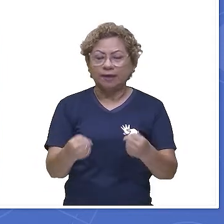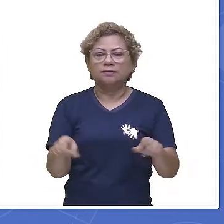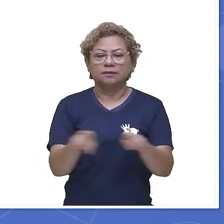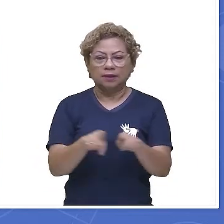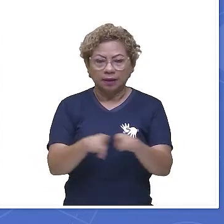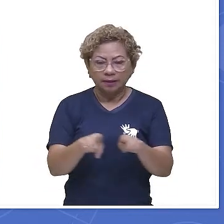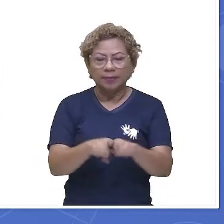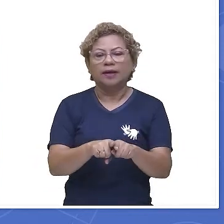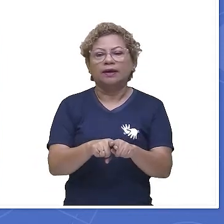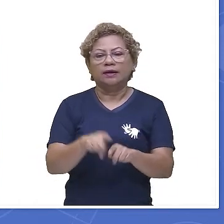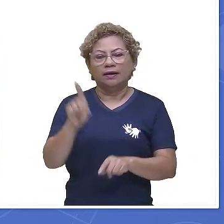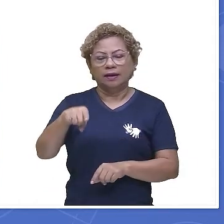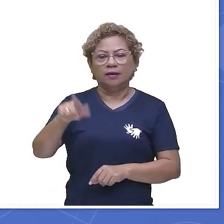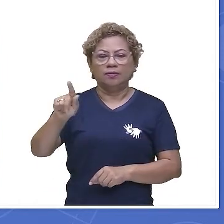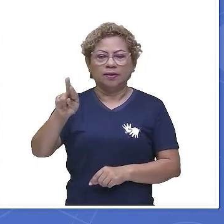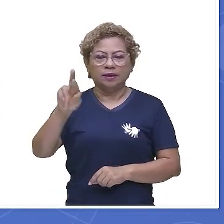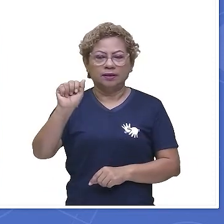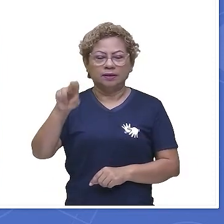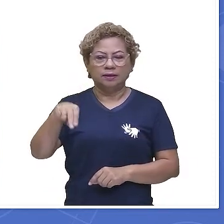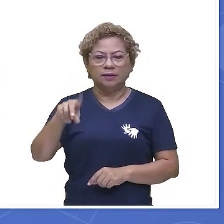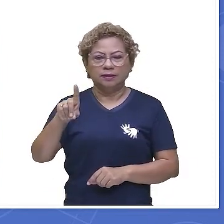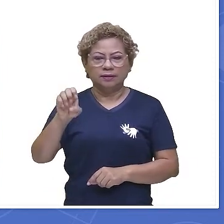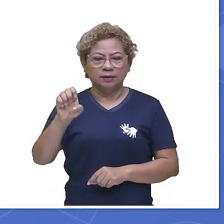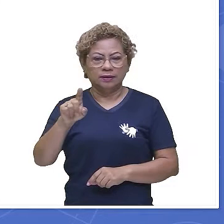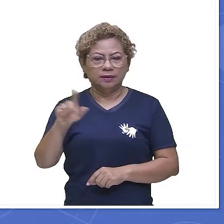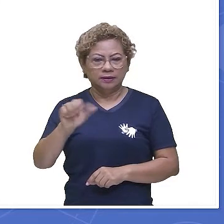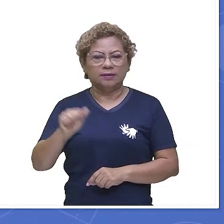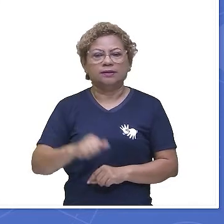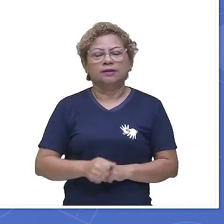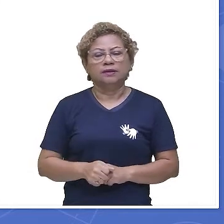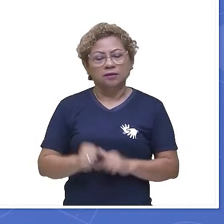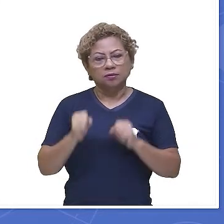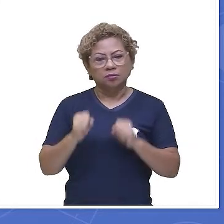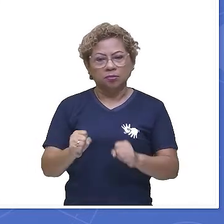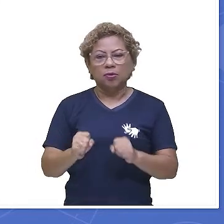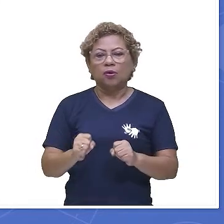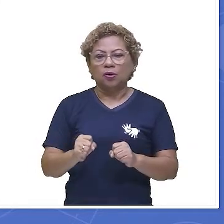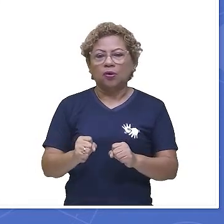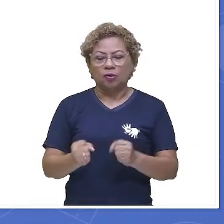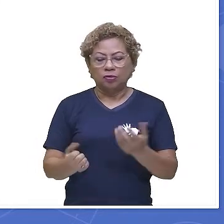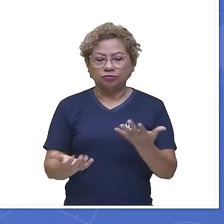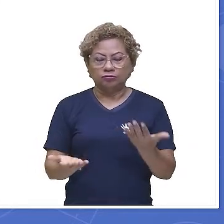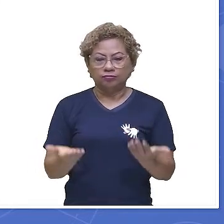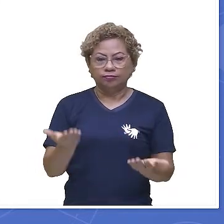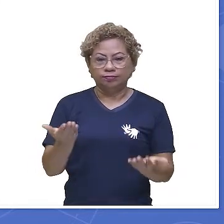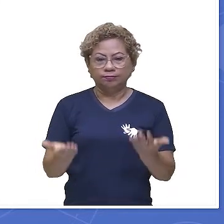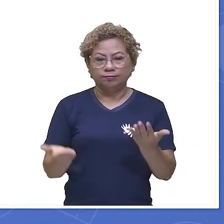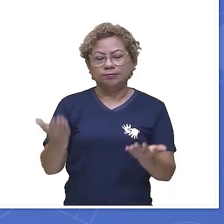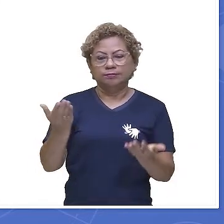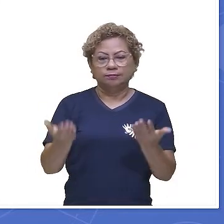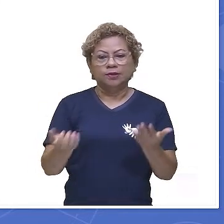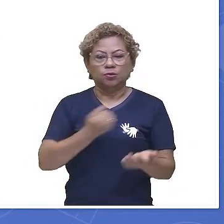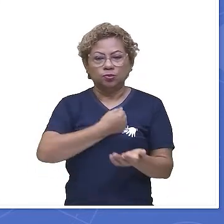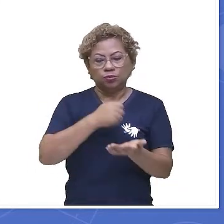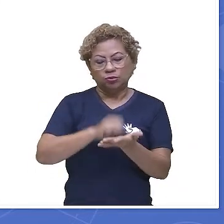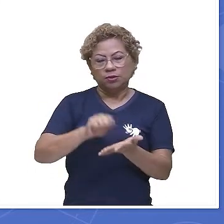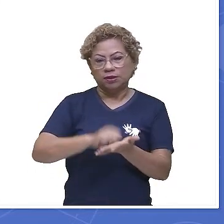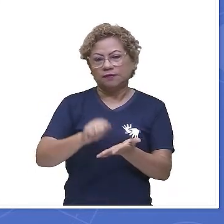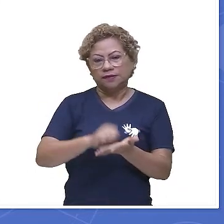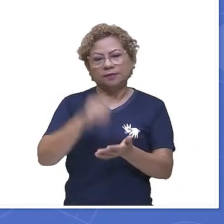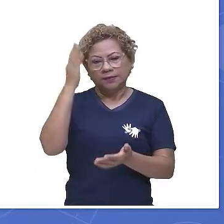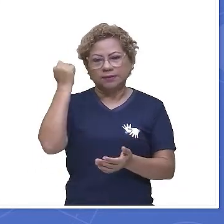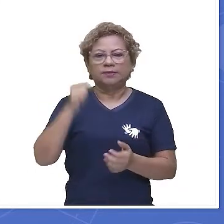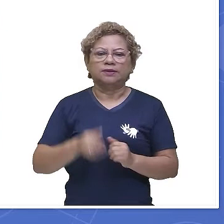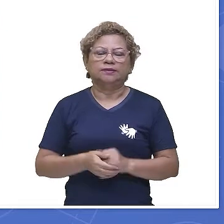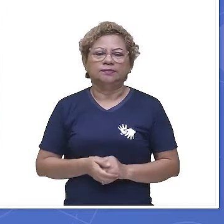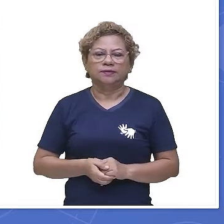posso mensurar a massa e estabelecer, né, essa medida que eu fiz da massa com o número e uma unidade de medida. Tá certo?